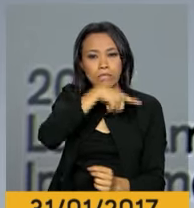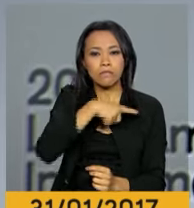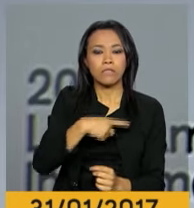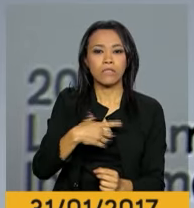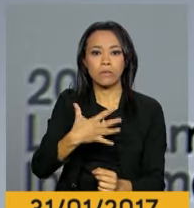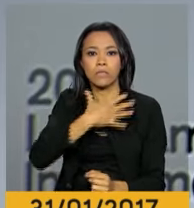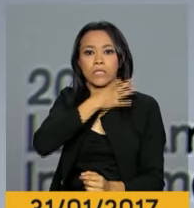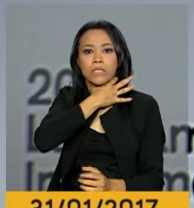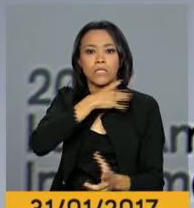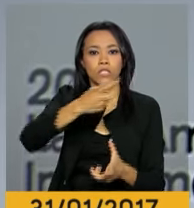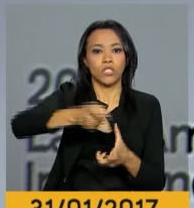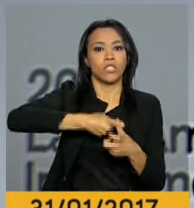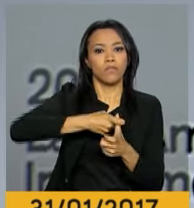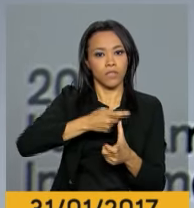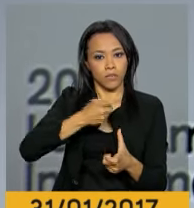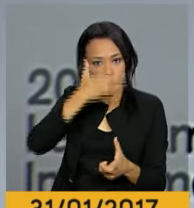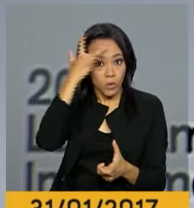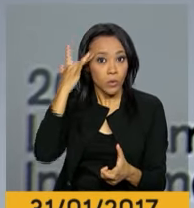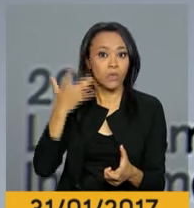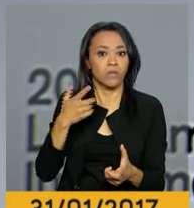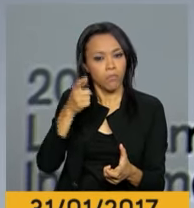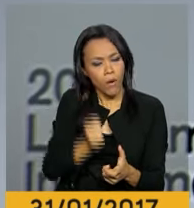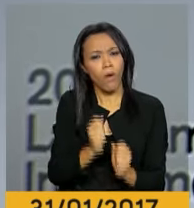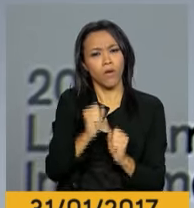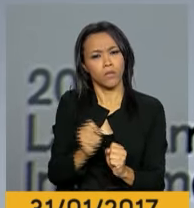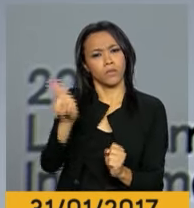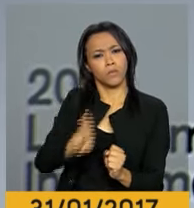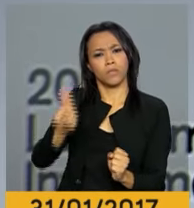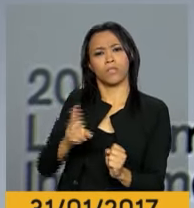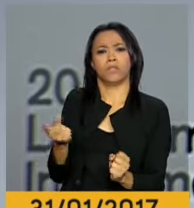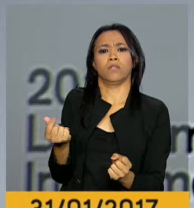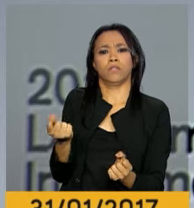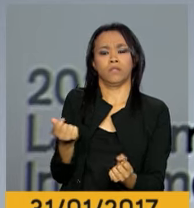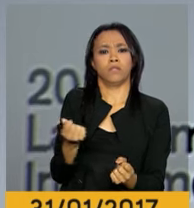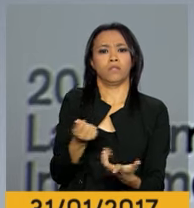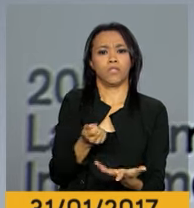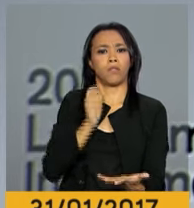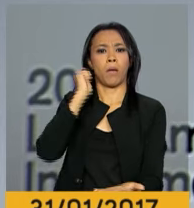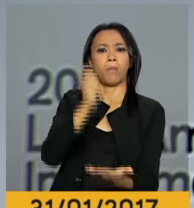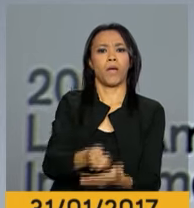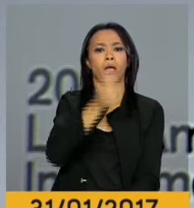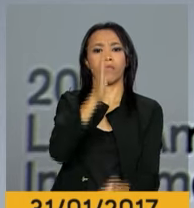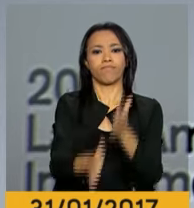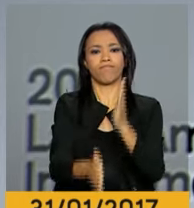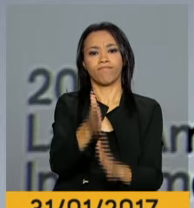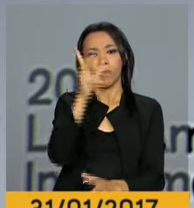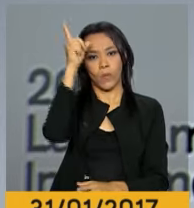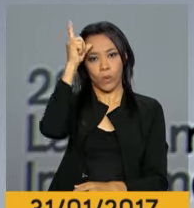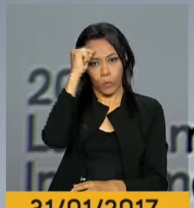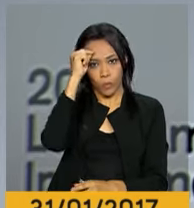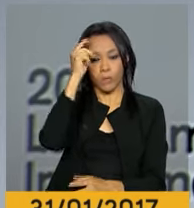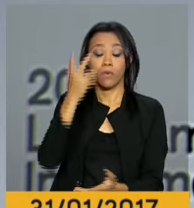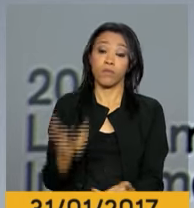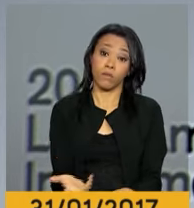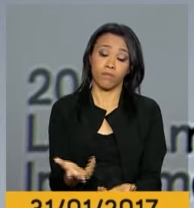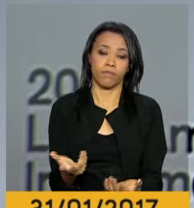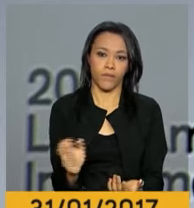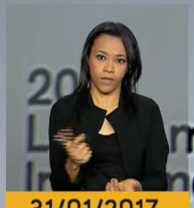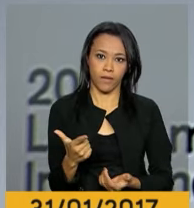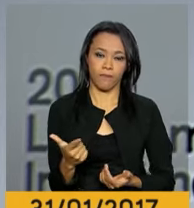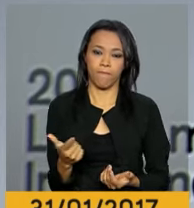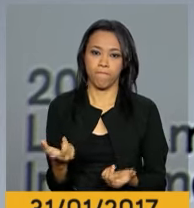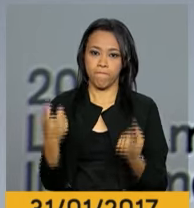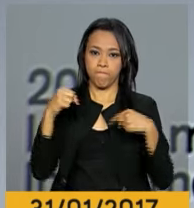TM dívidas possam a ferir desses recursos para eh quitá-las digo mais dizendo Óbvio o